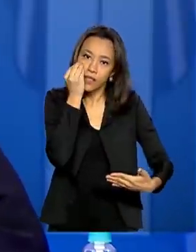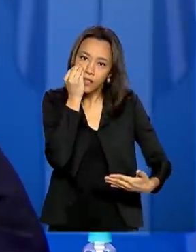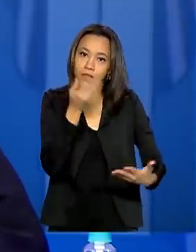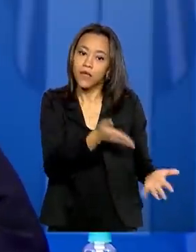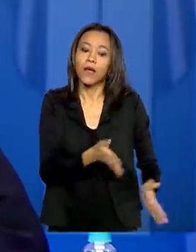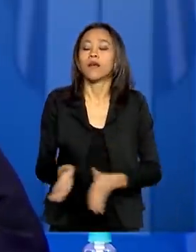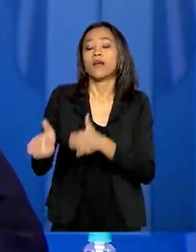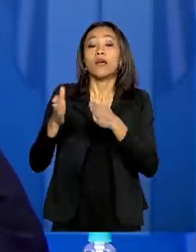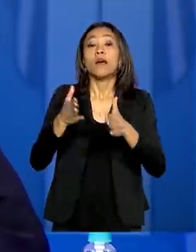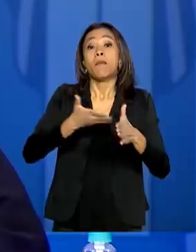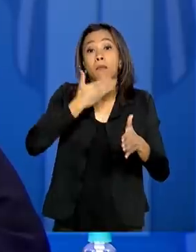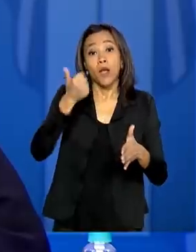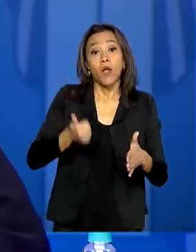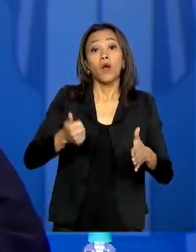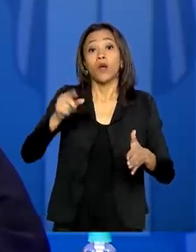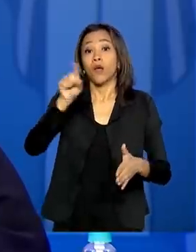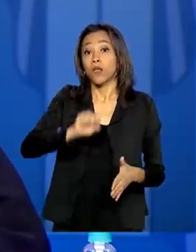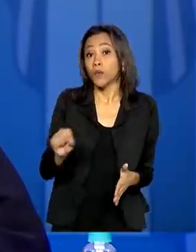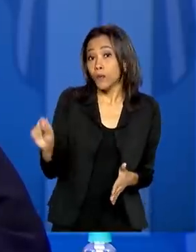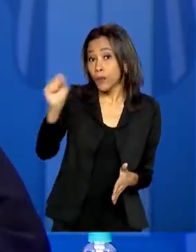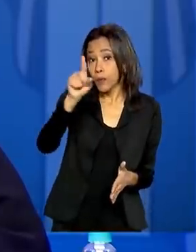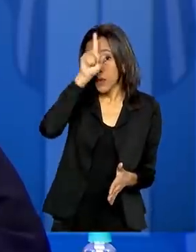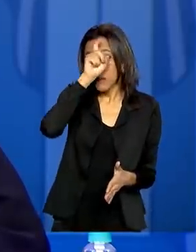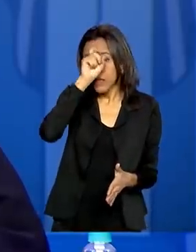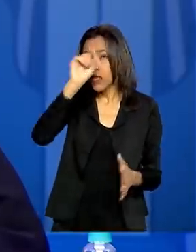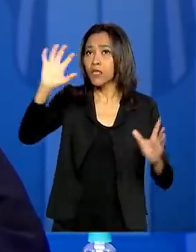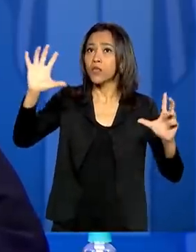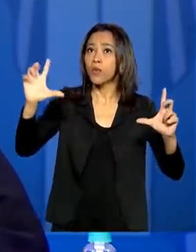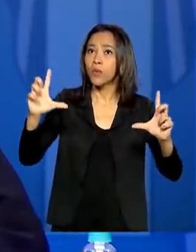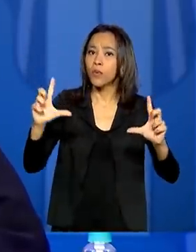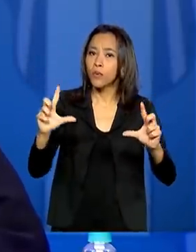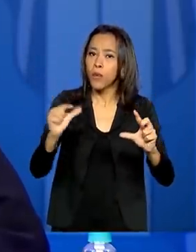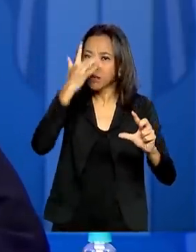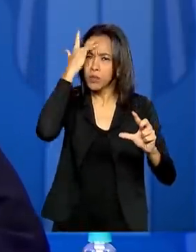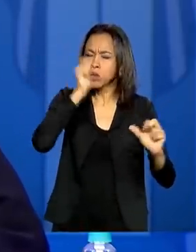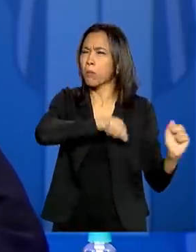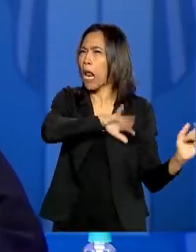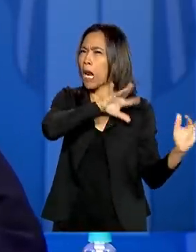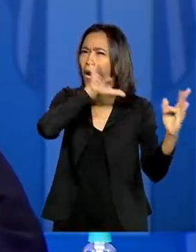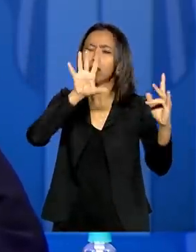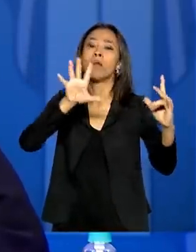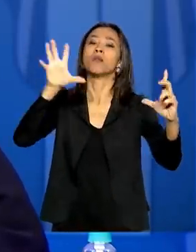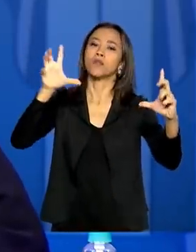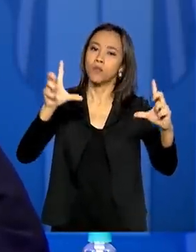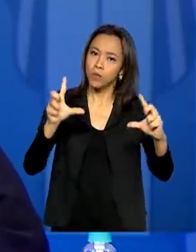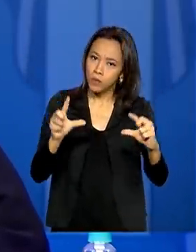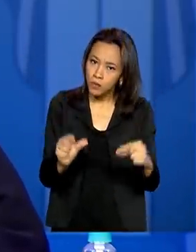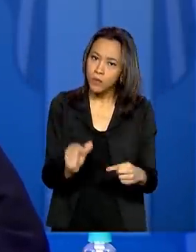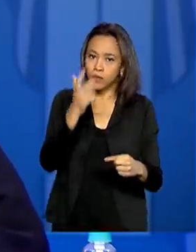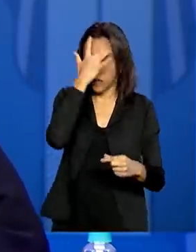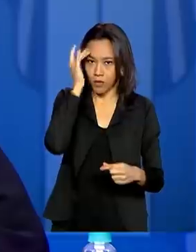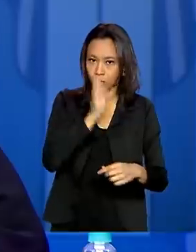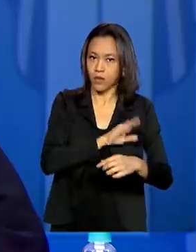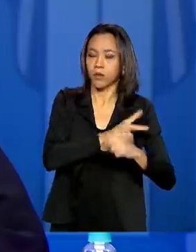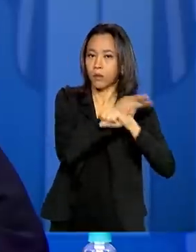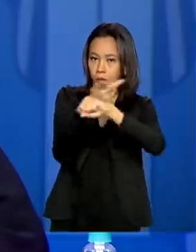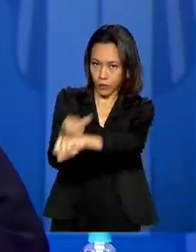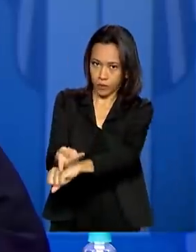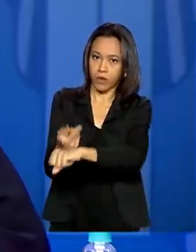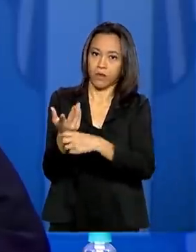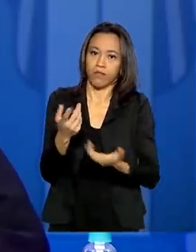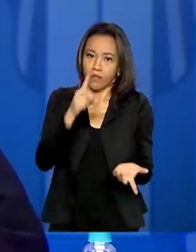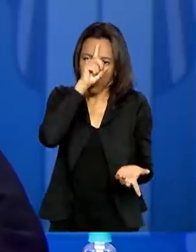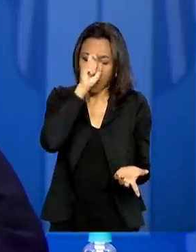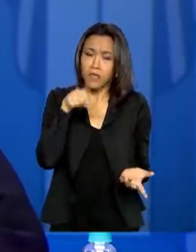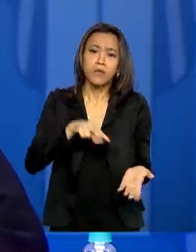desafogar o sistema hospitalar, tendo essas condições atendidas. E isso